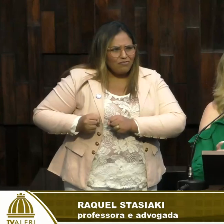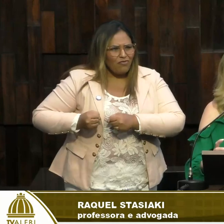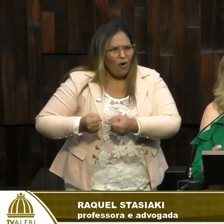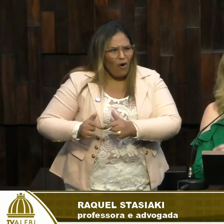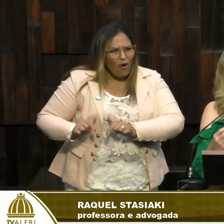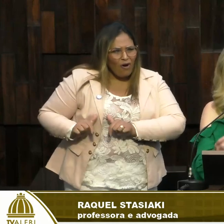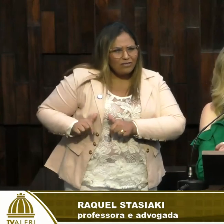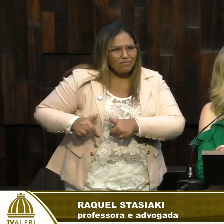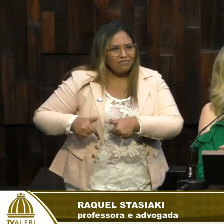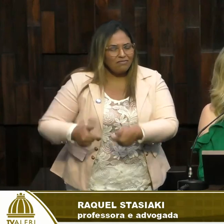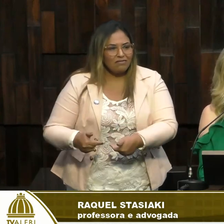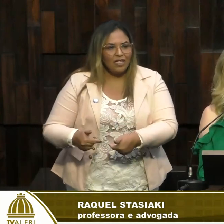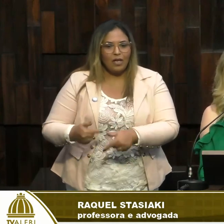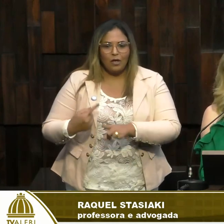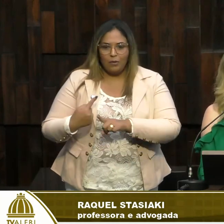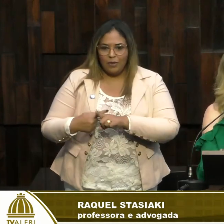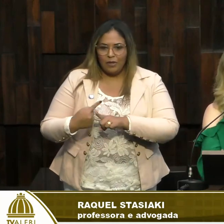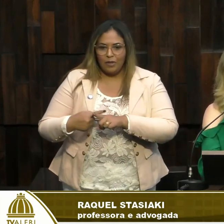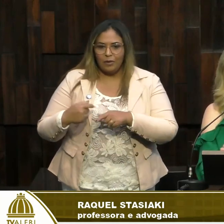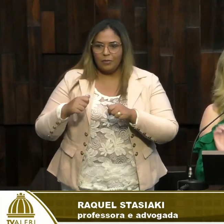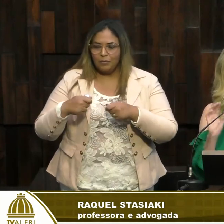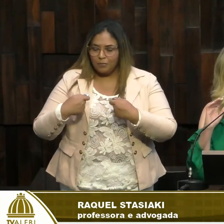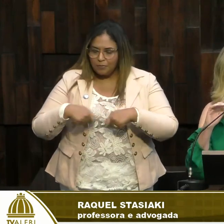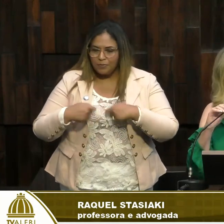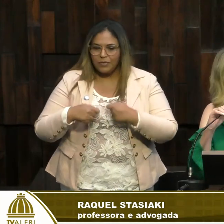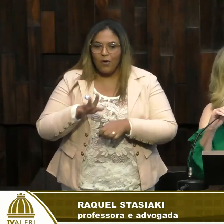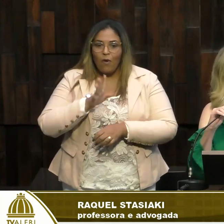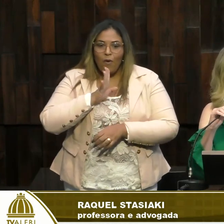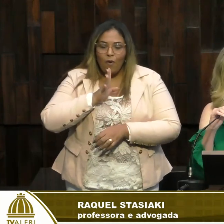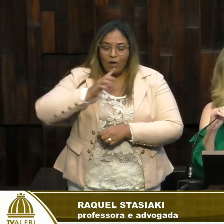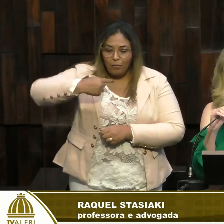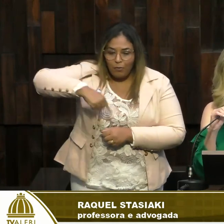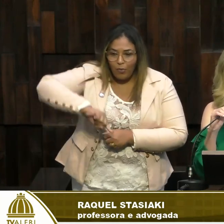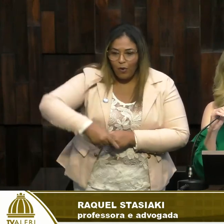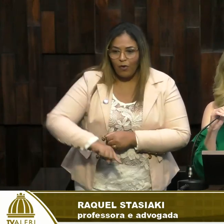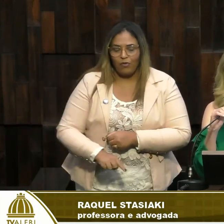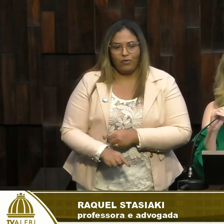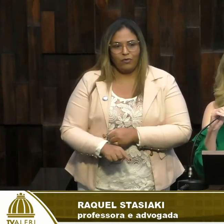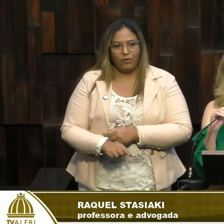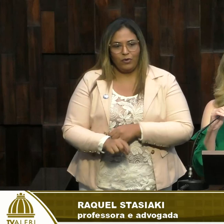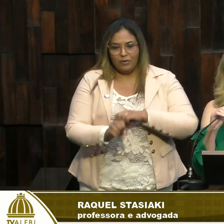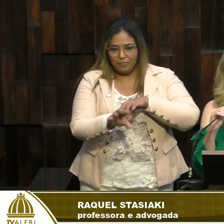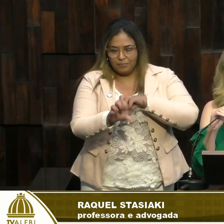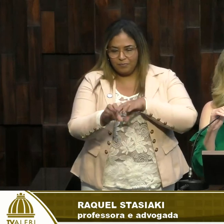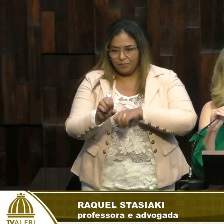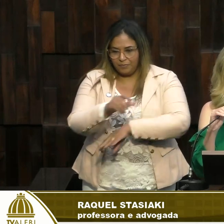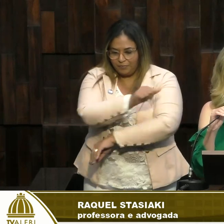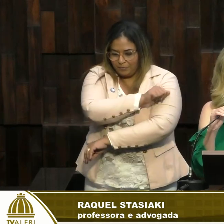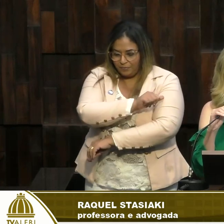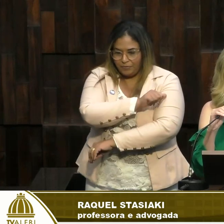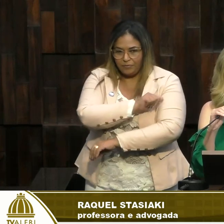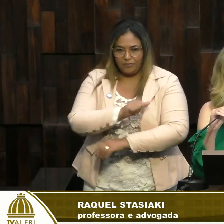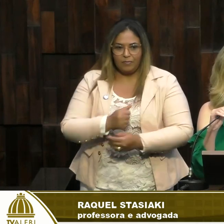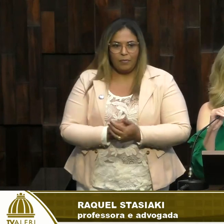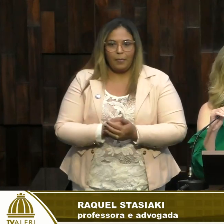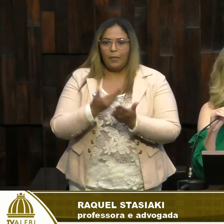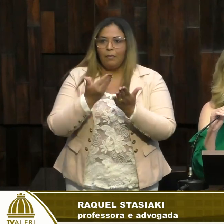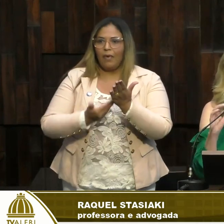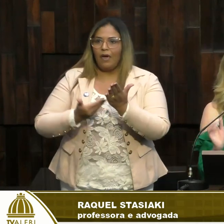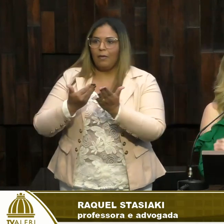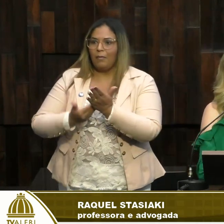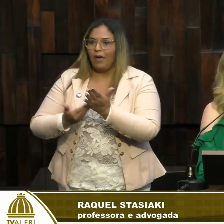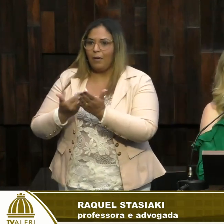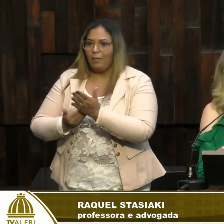satisfazer e conferir o conhecimento necessário a esses alunos de concurso público. Então, nós perdemos